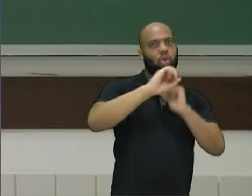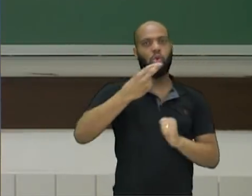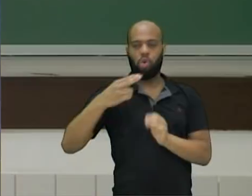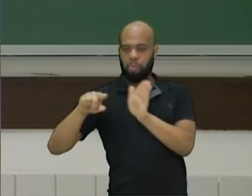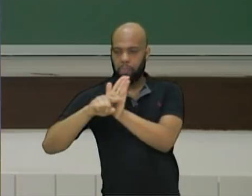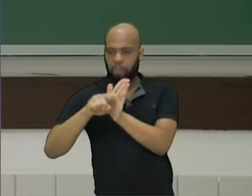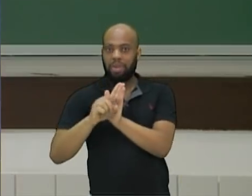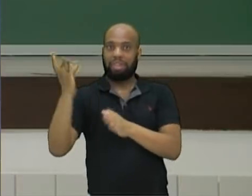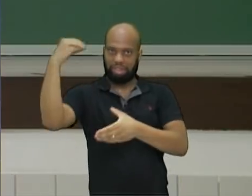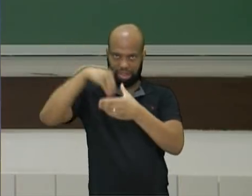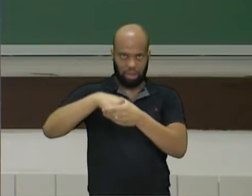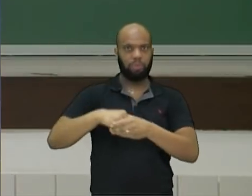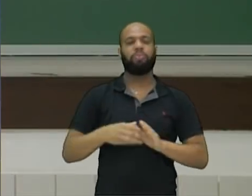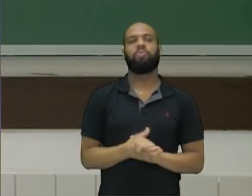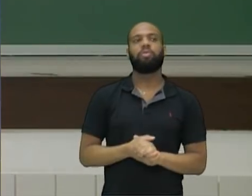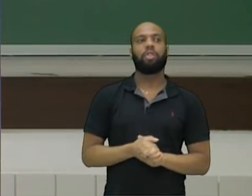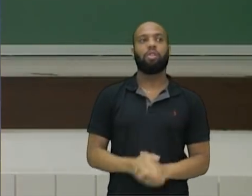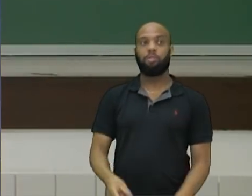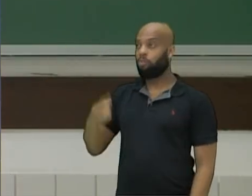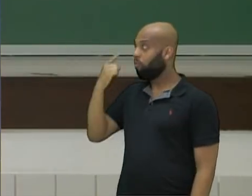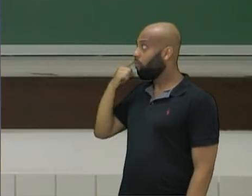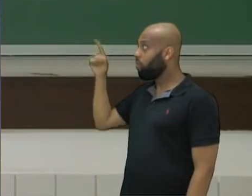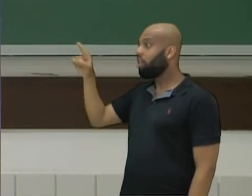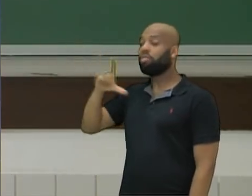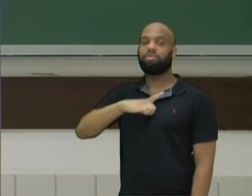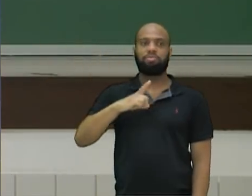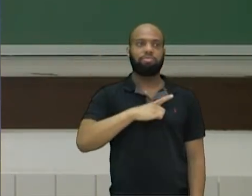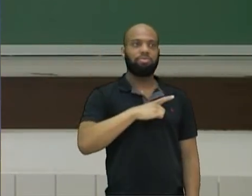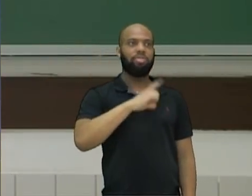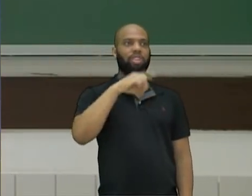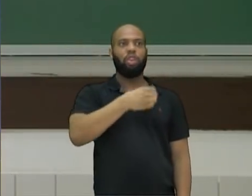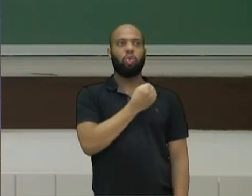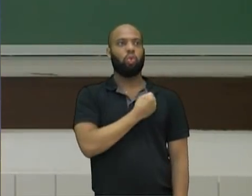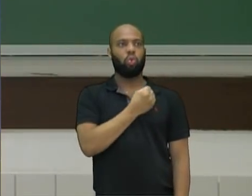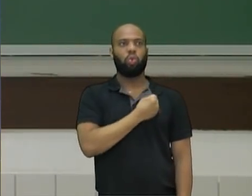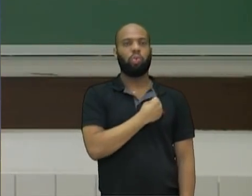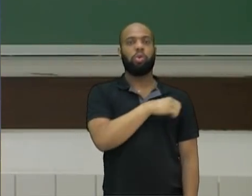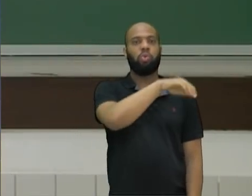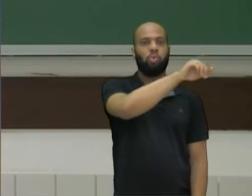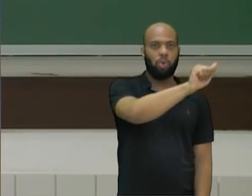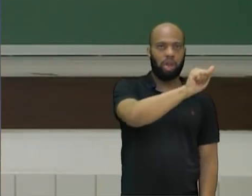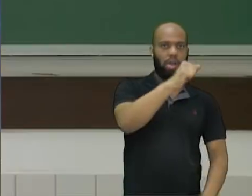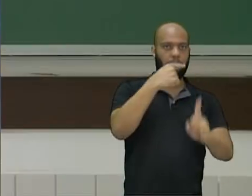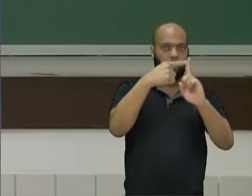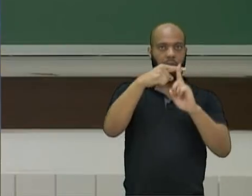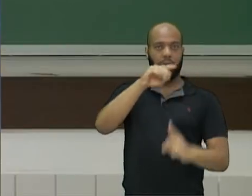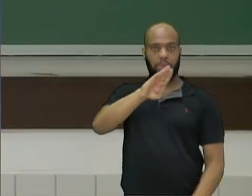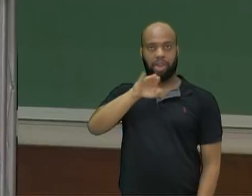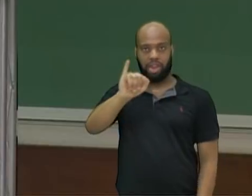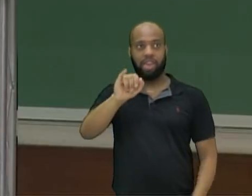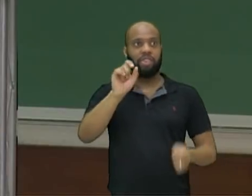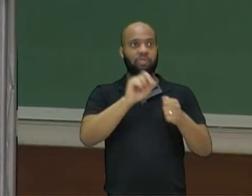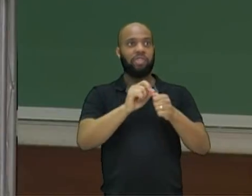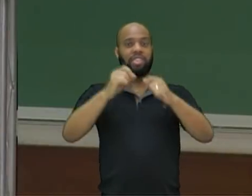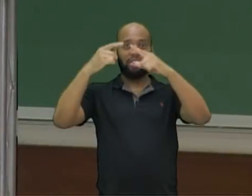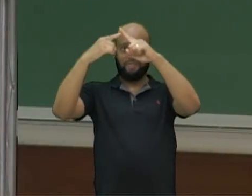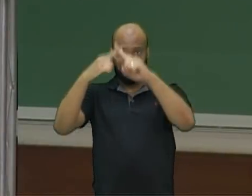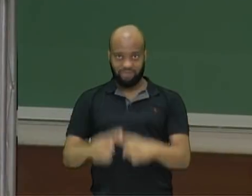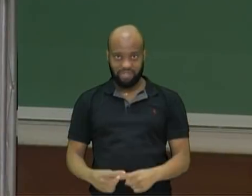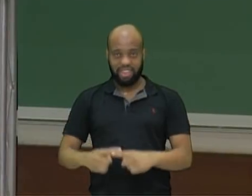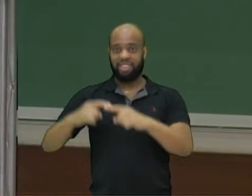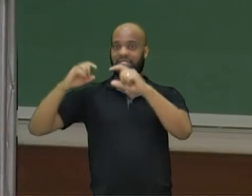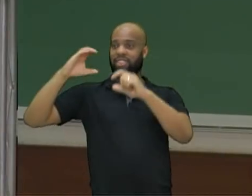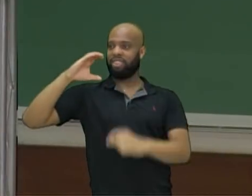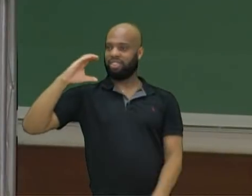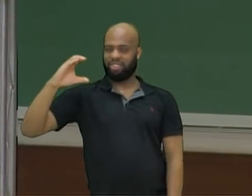subtração dentro deles. Aqui, então, eu peguei o número complexo A mais BI e vou multiplicar pelo número complexo